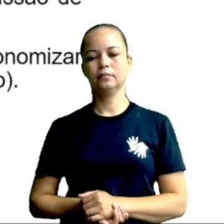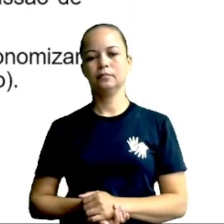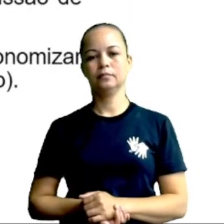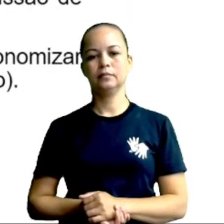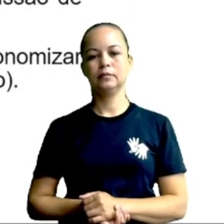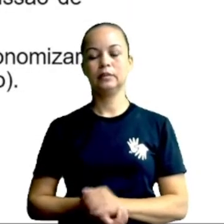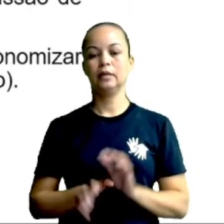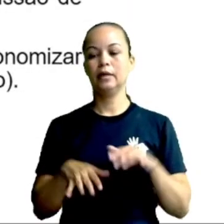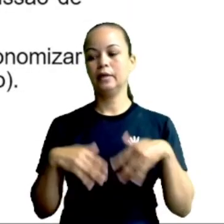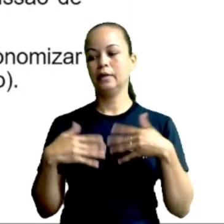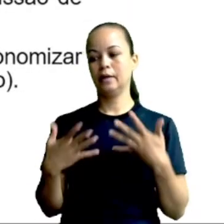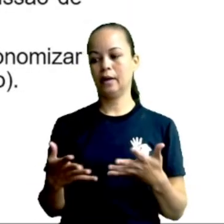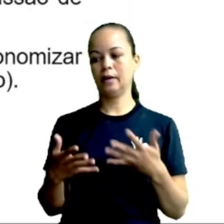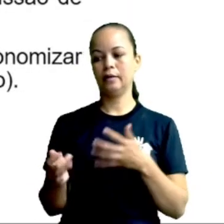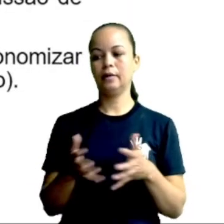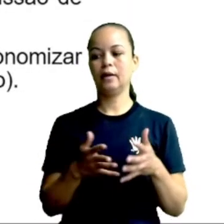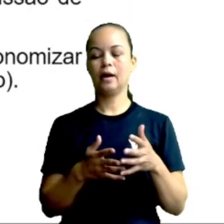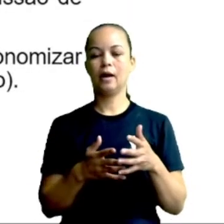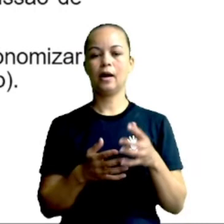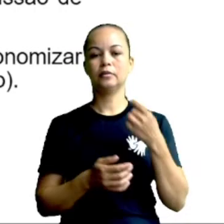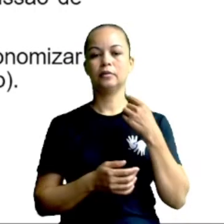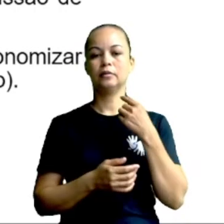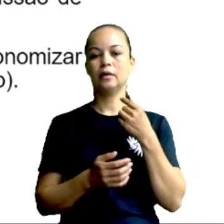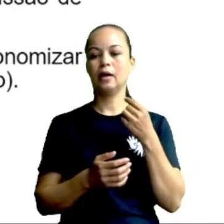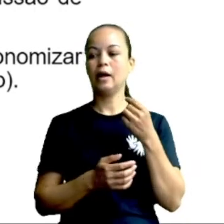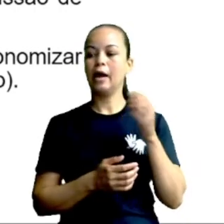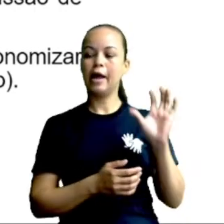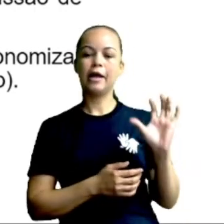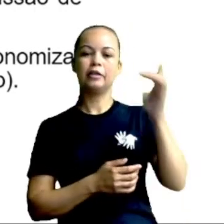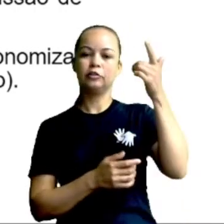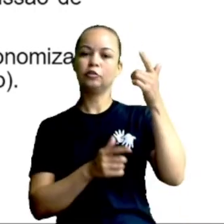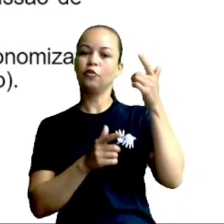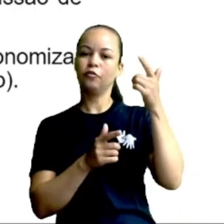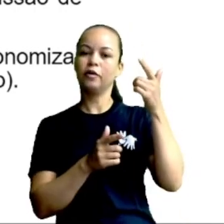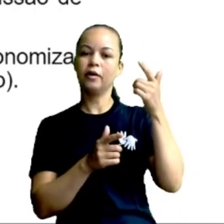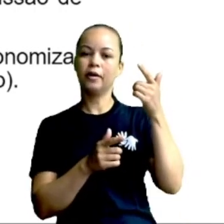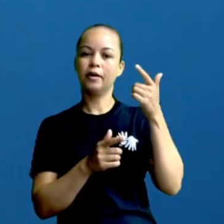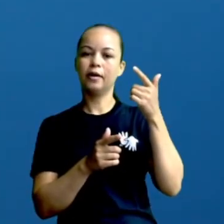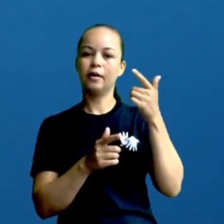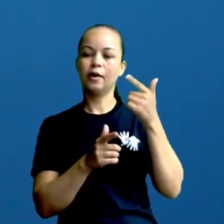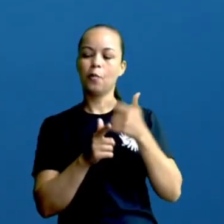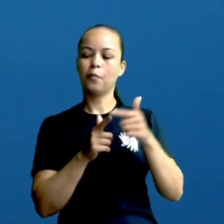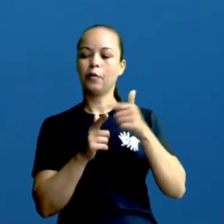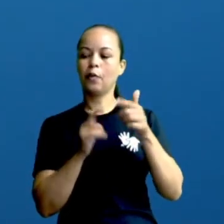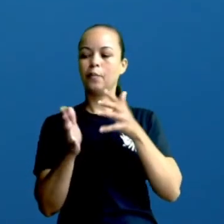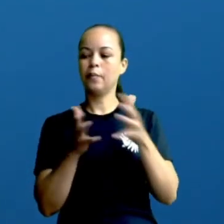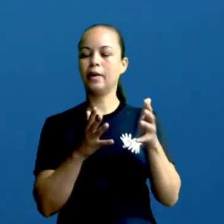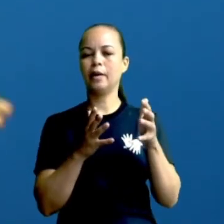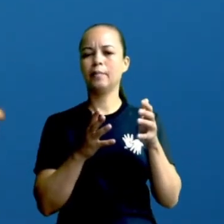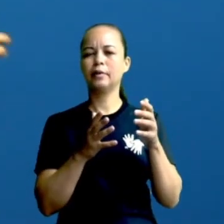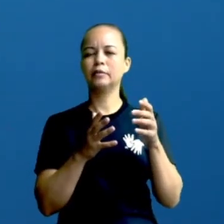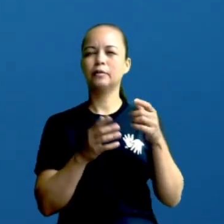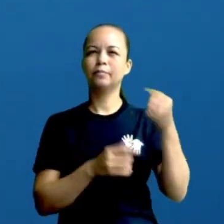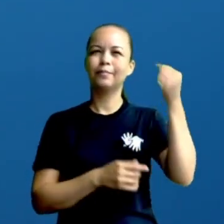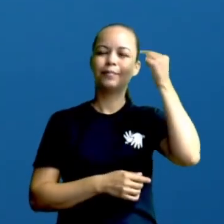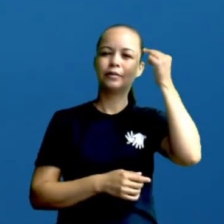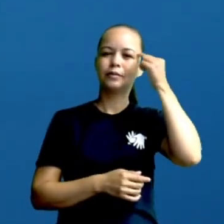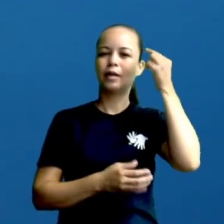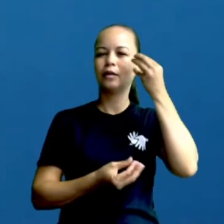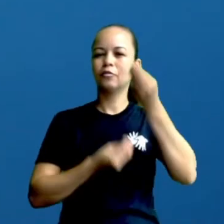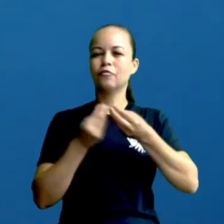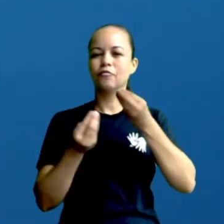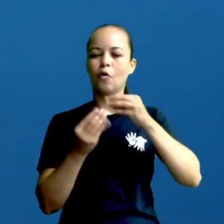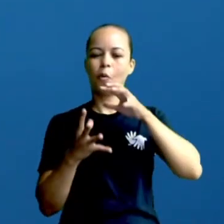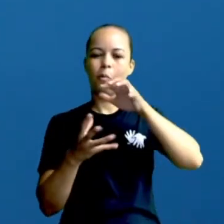E aí as soluções, gente, eu acho que são soluções para a gente pensar de forma mais global, né? É